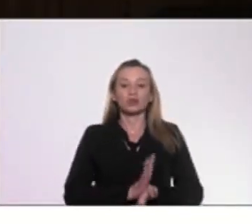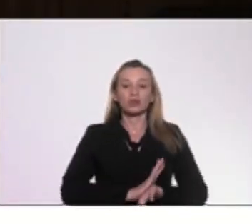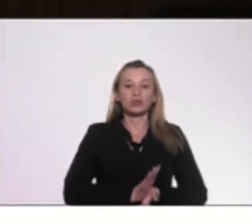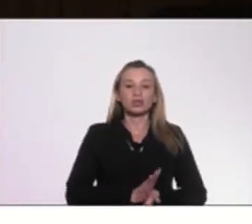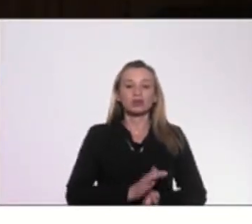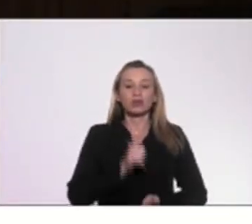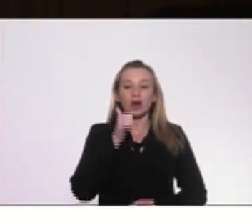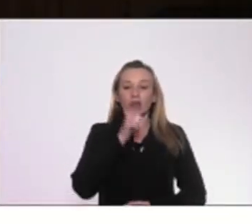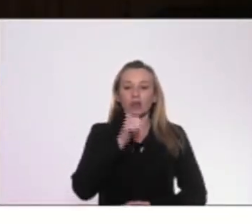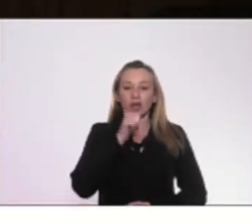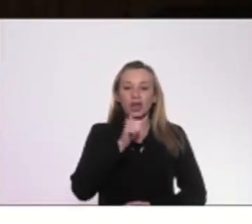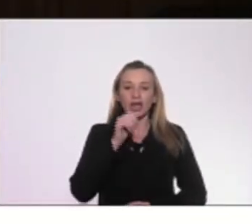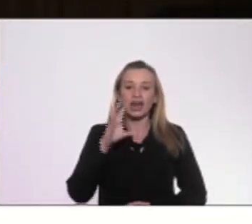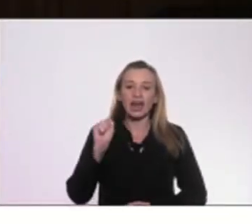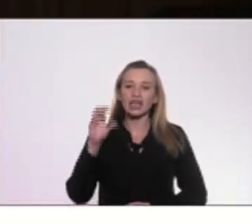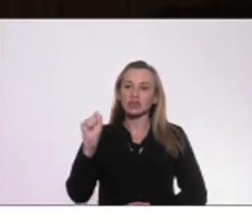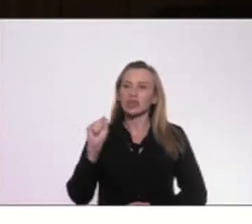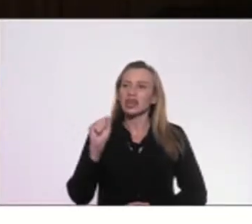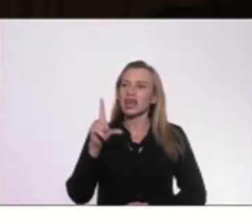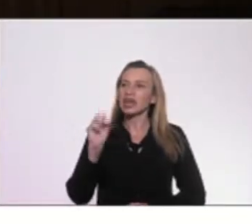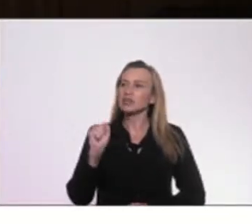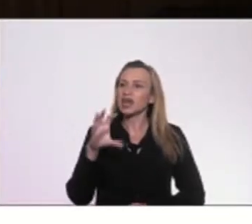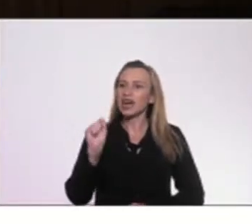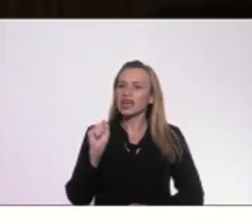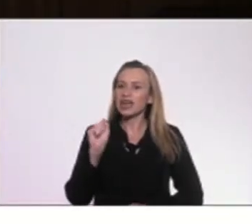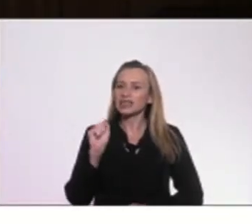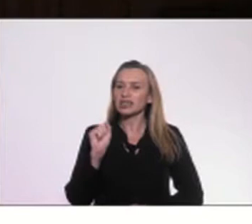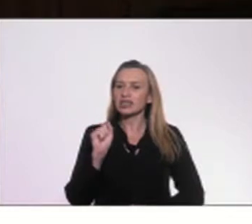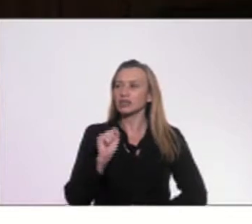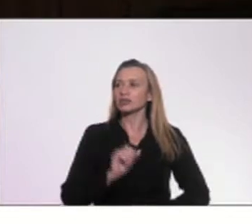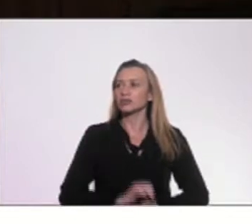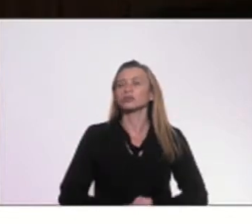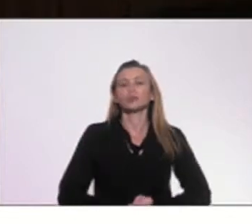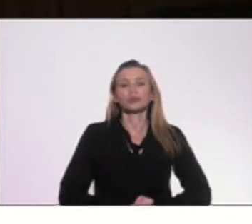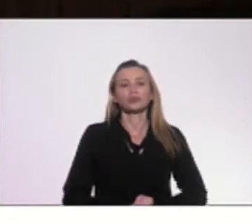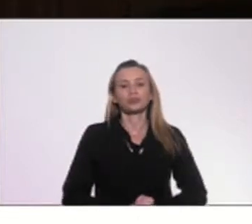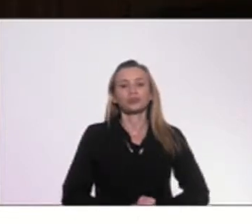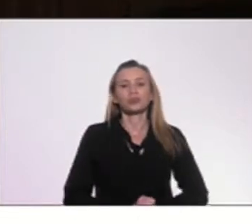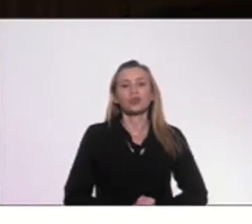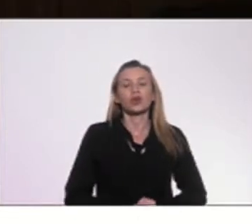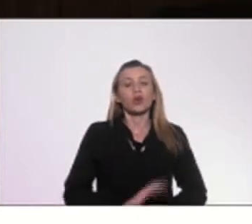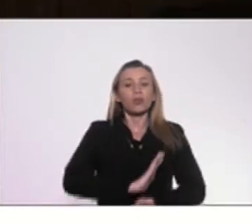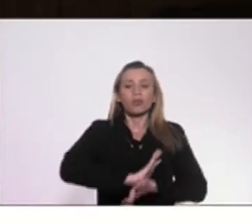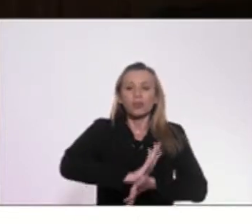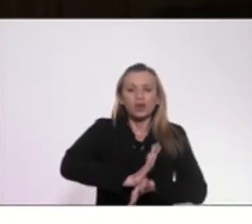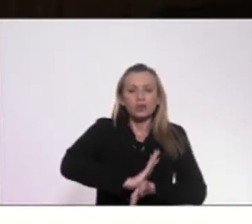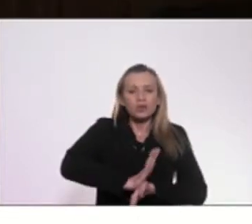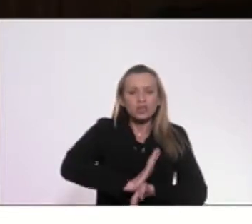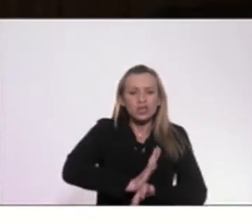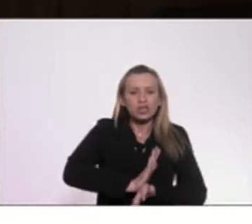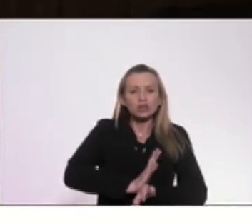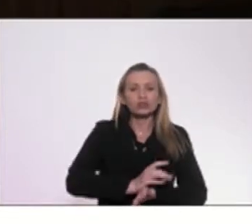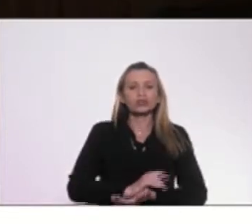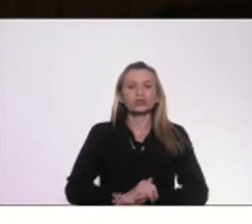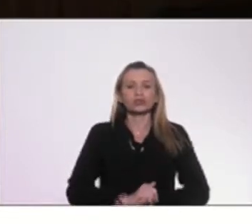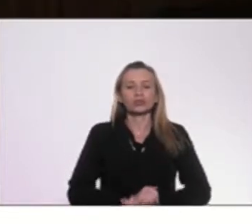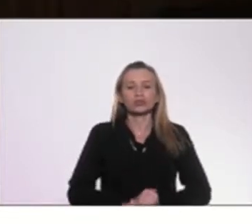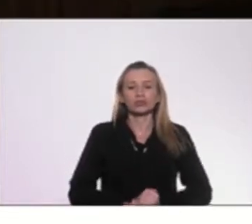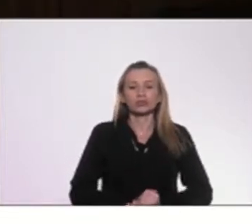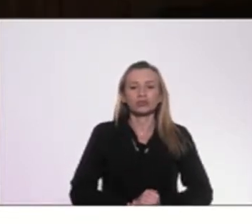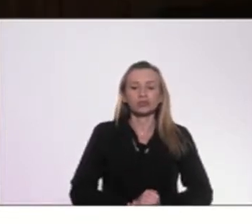lésbica. Esse preconceito é um preconceito de caráter